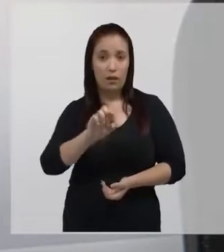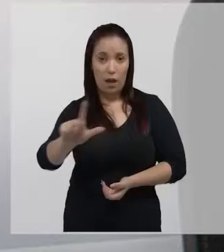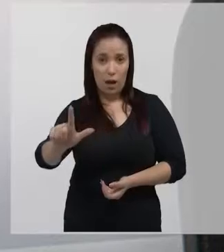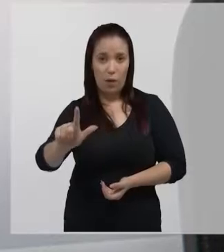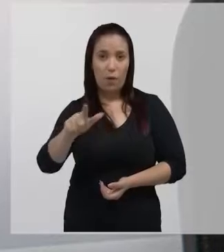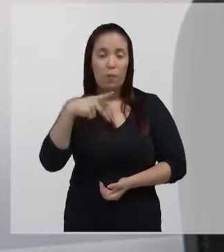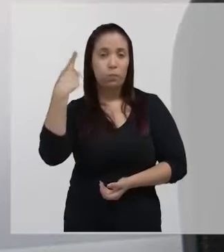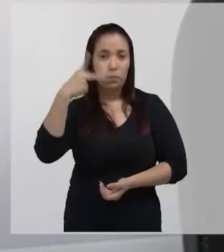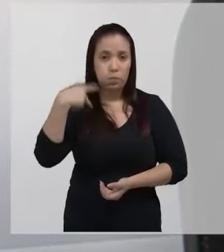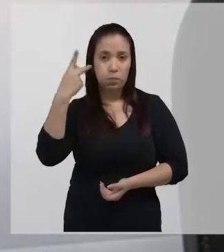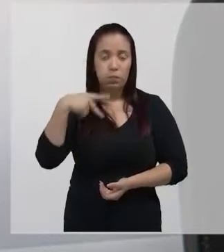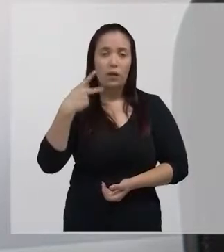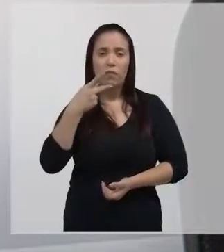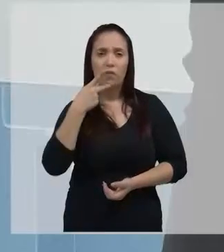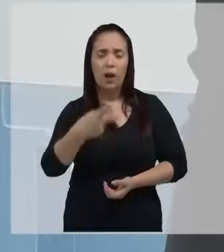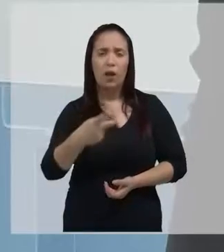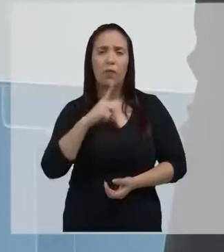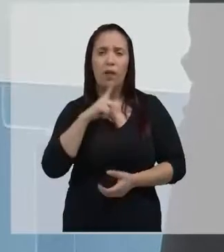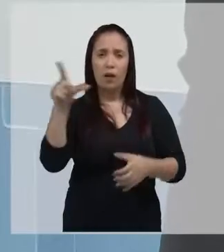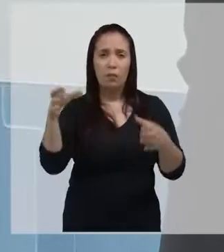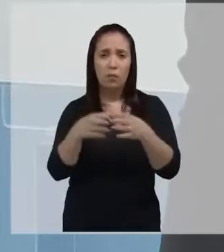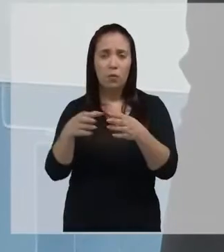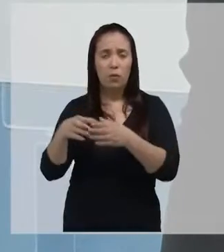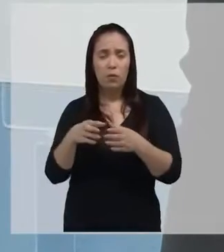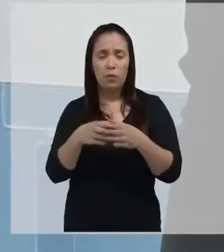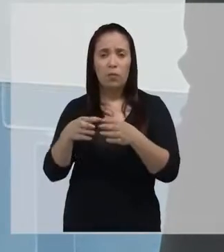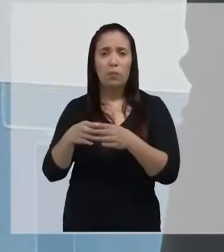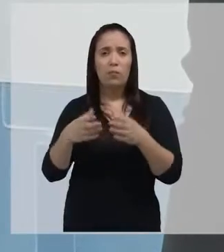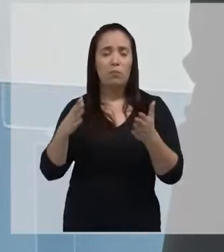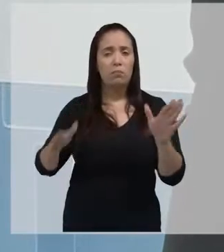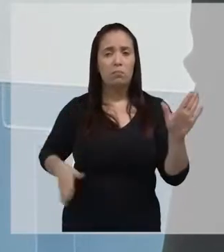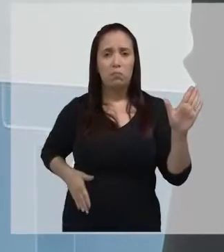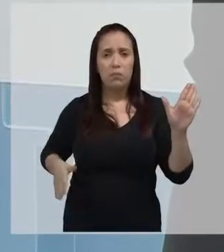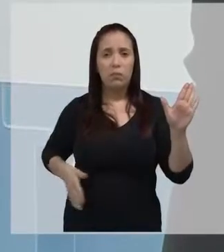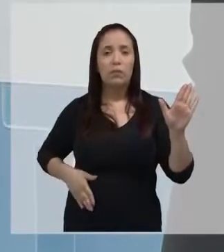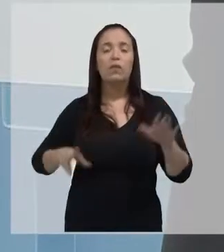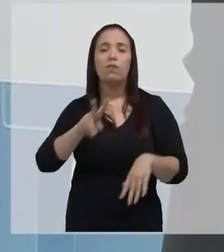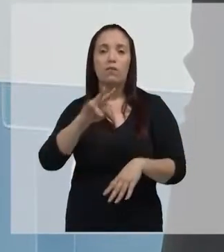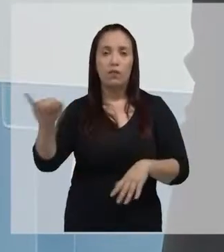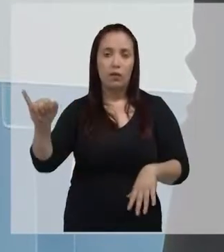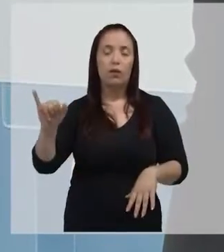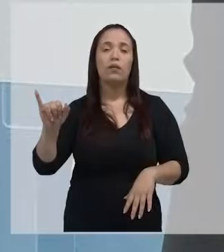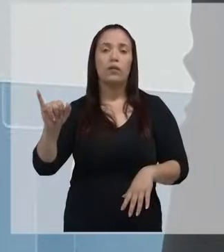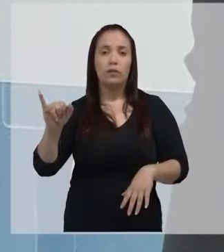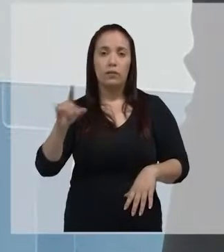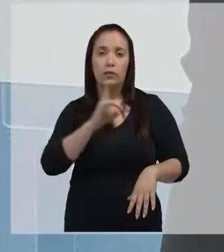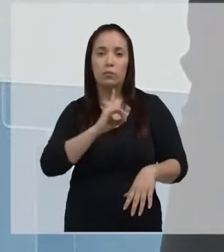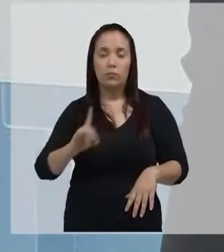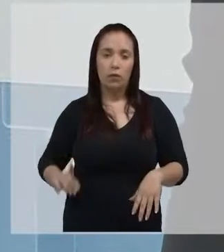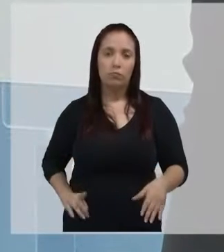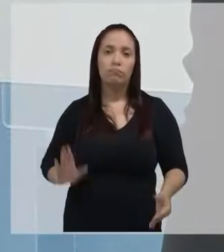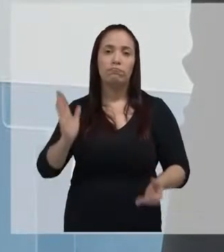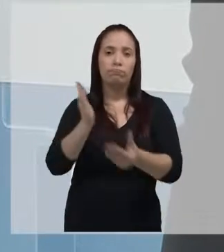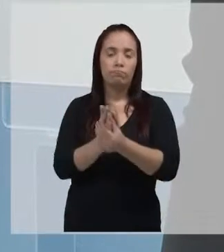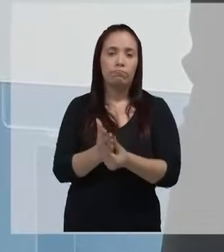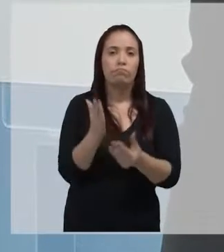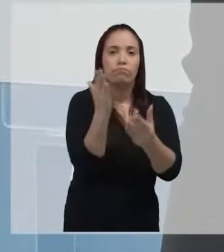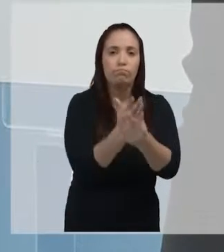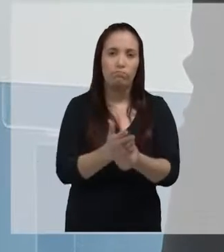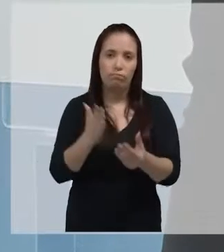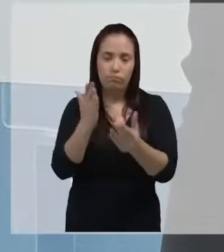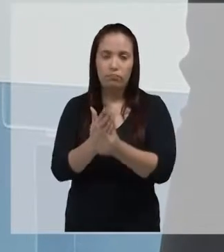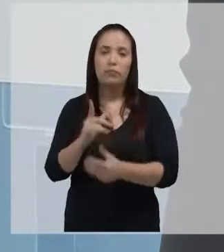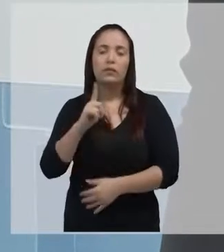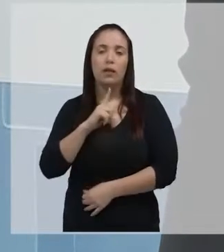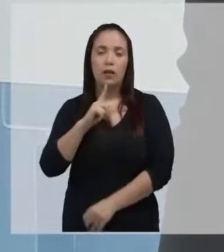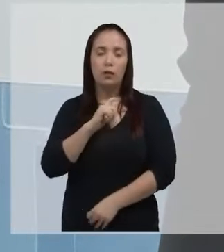ela chama Tem- mesmo de quadrilha. Tem mais de 79 deputados que estão para serem processados com o fórum privilegiado lá no Supremo Tribunal